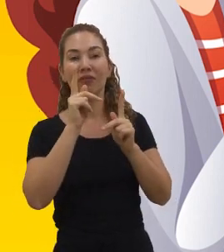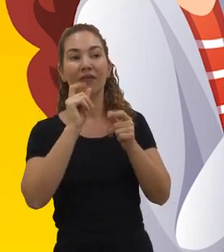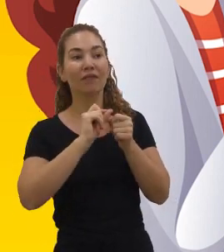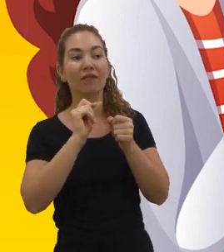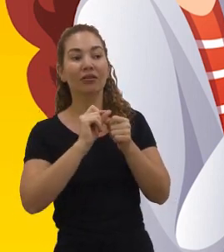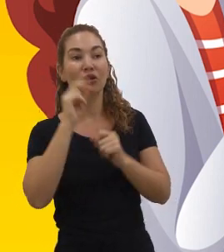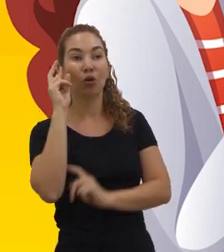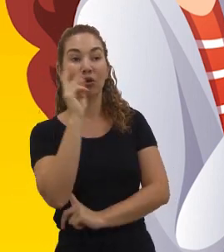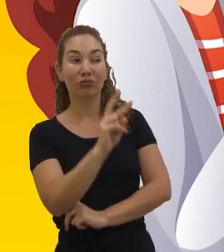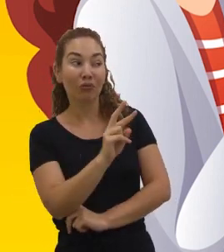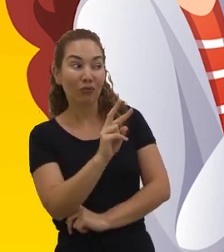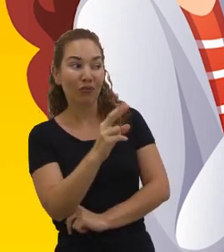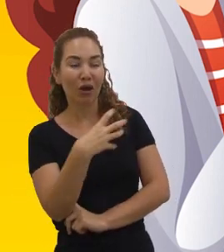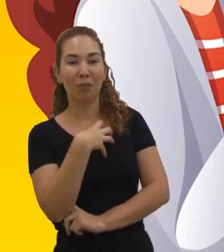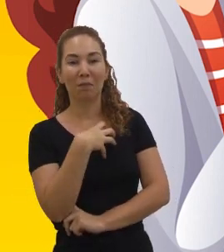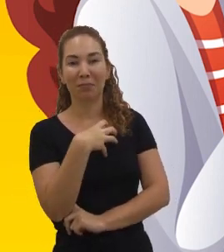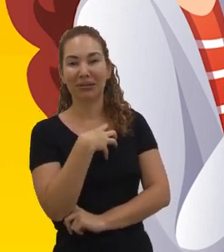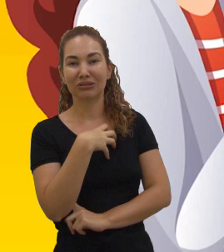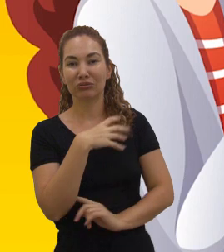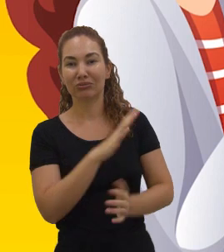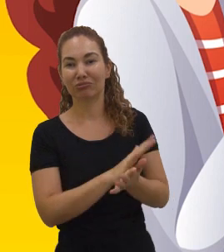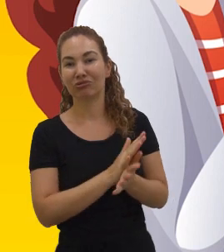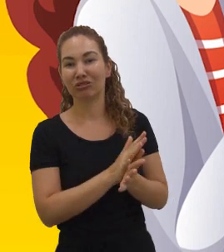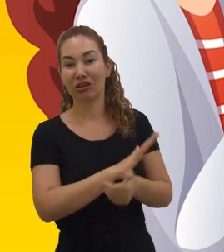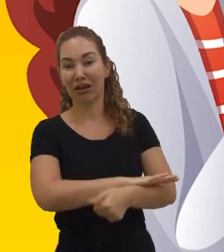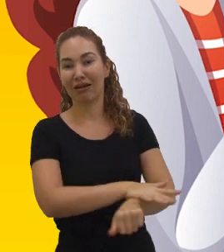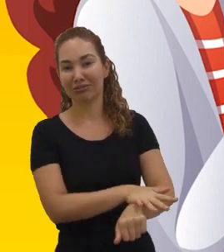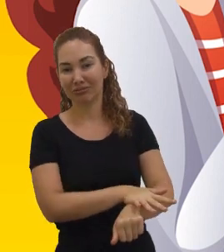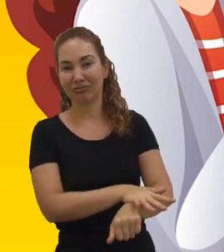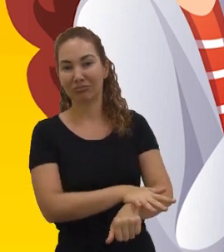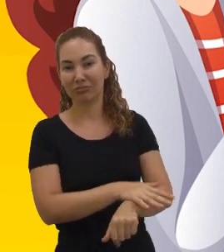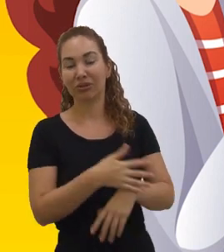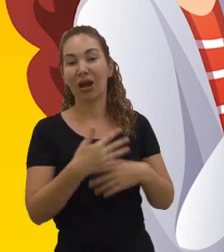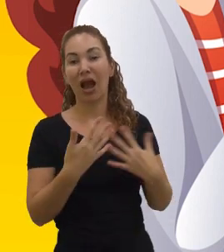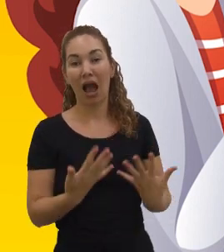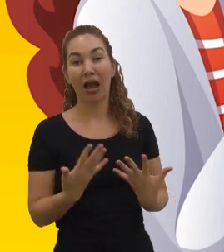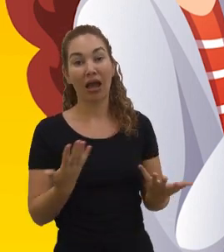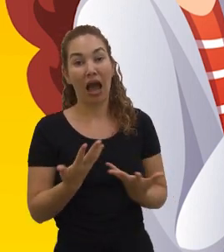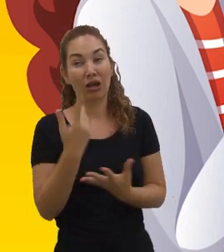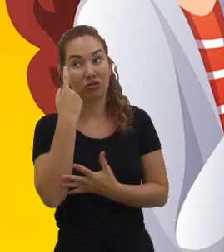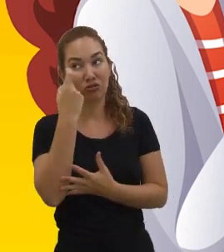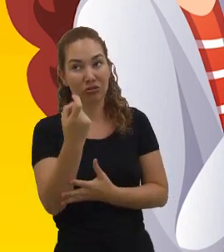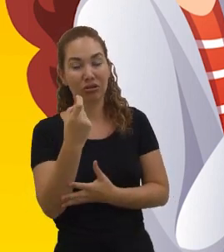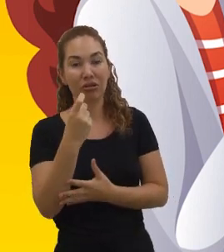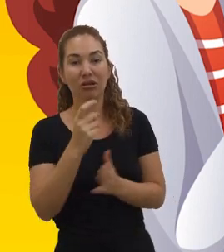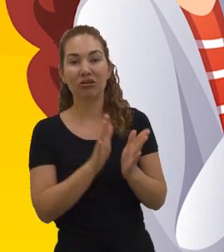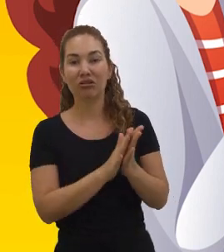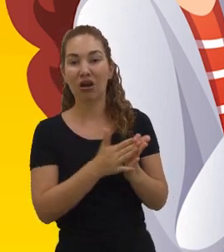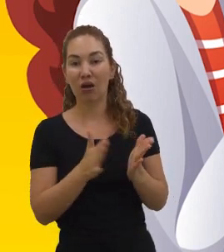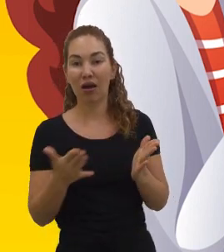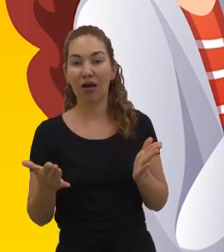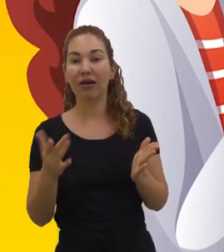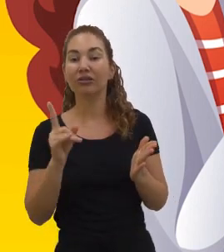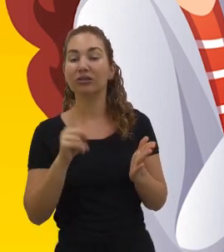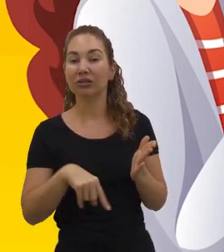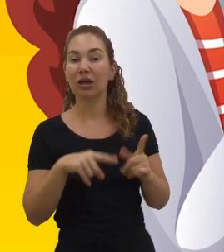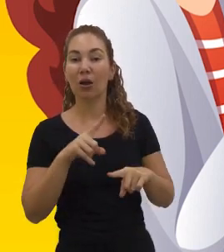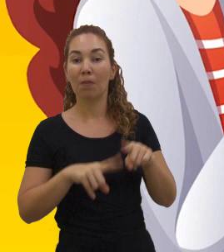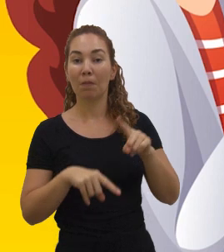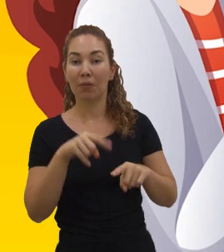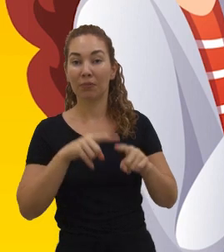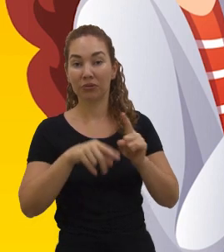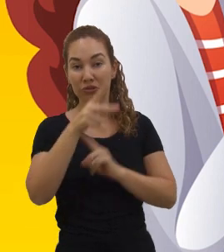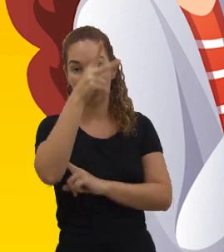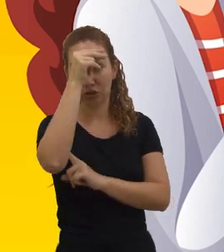vê uma situação de racismo, né? Então, achei muito interessante a cartilha que a Rafa trouxe, que é um material da Prefeitura